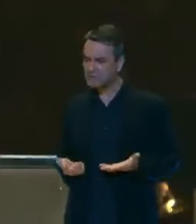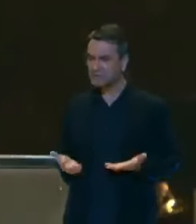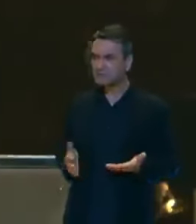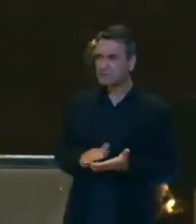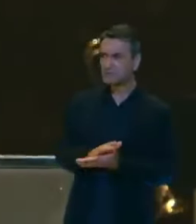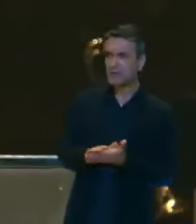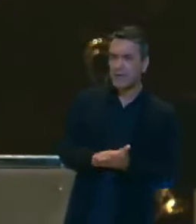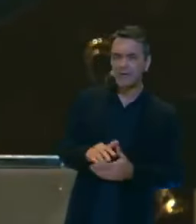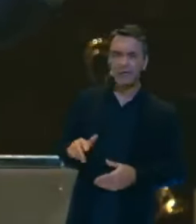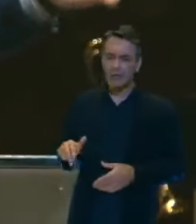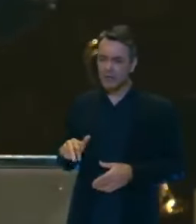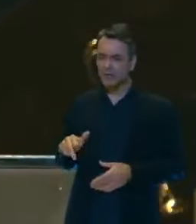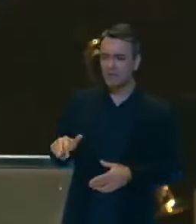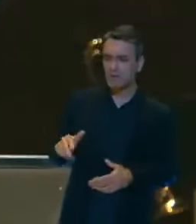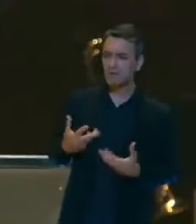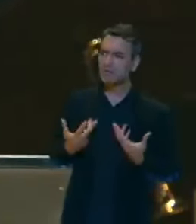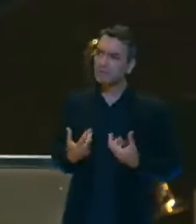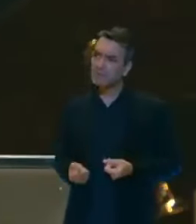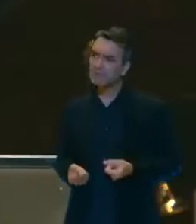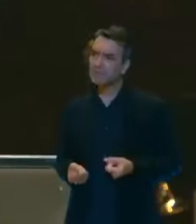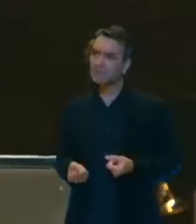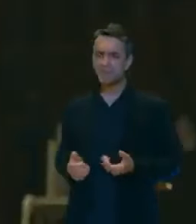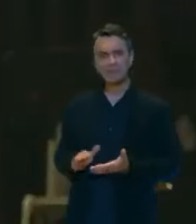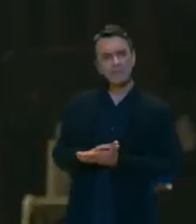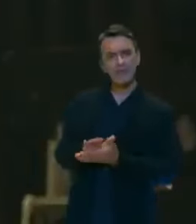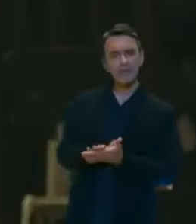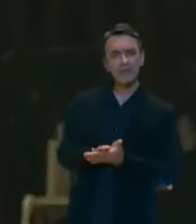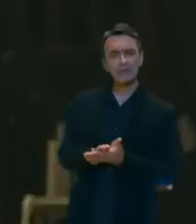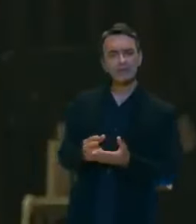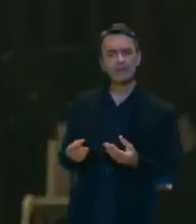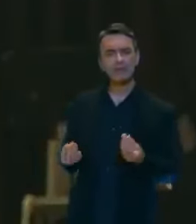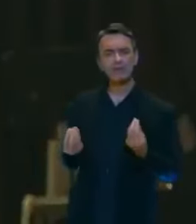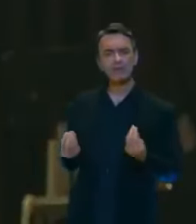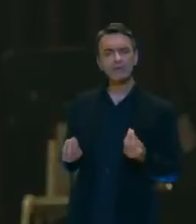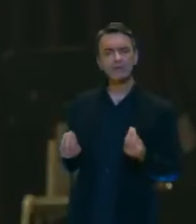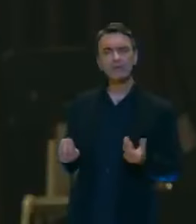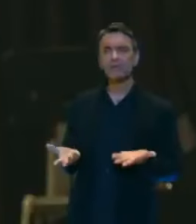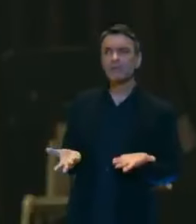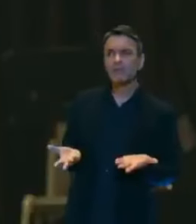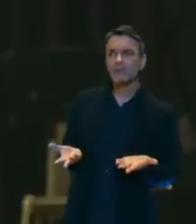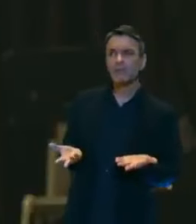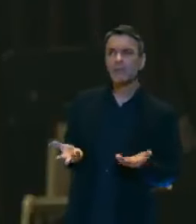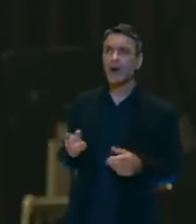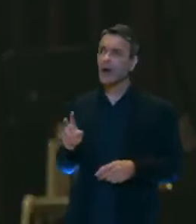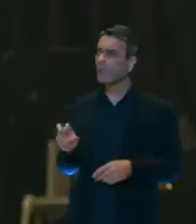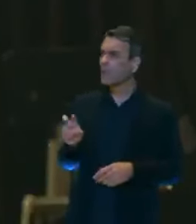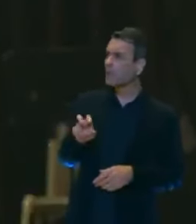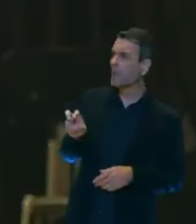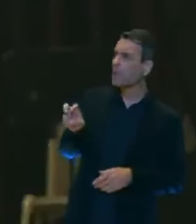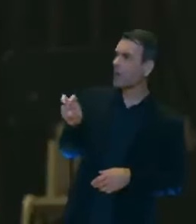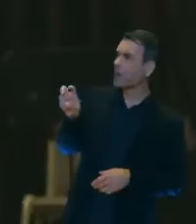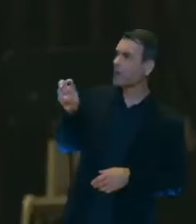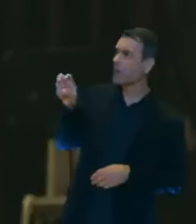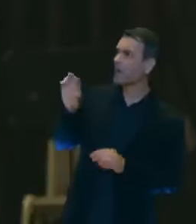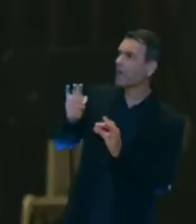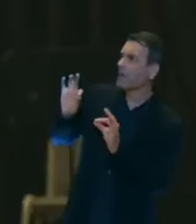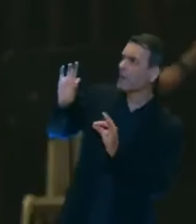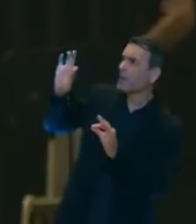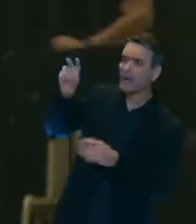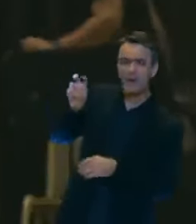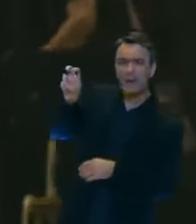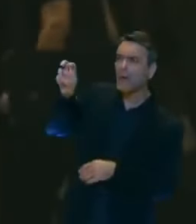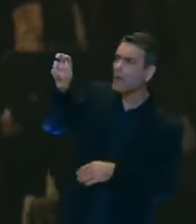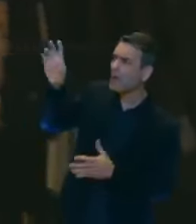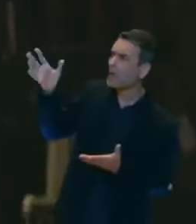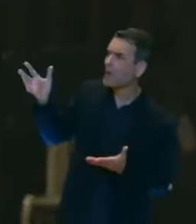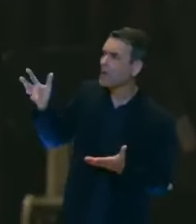andar e não ficar exausto. Como é possível subir a lugares altos e não